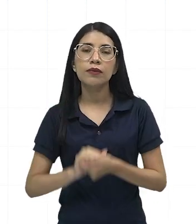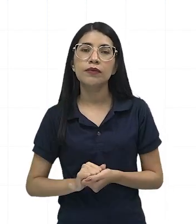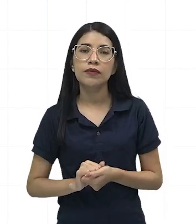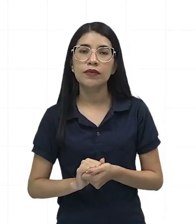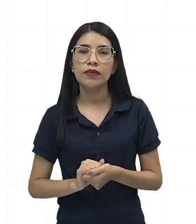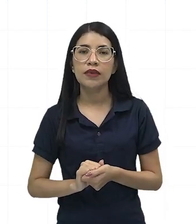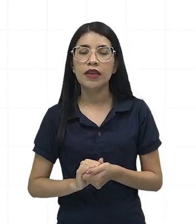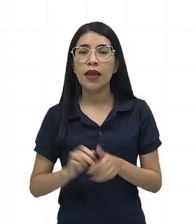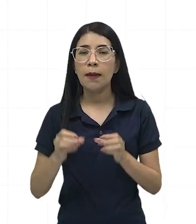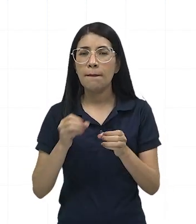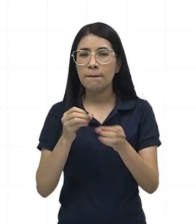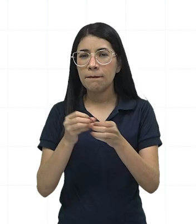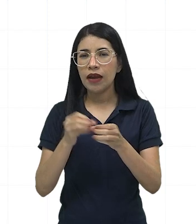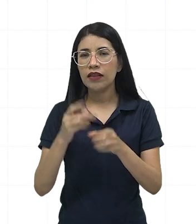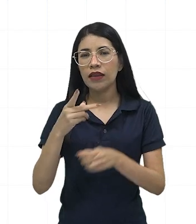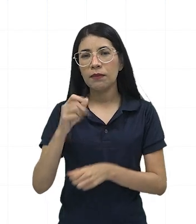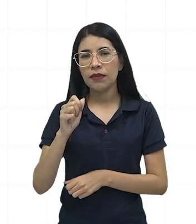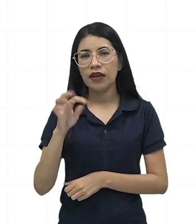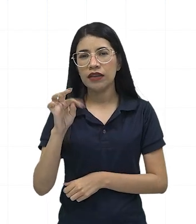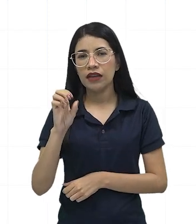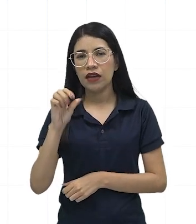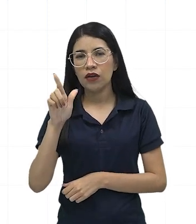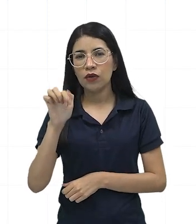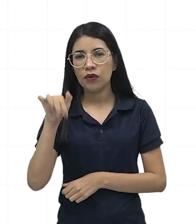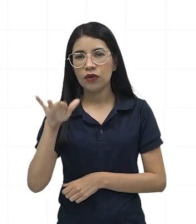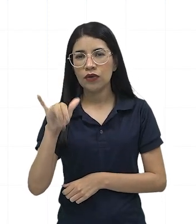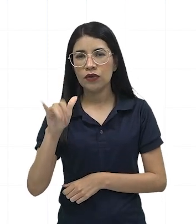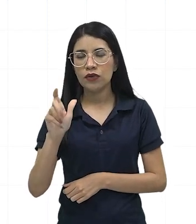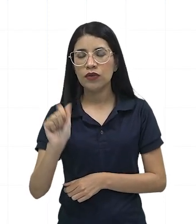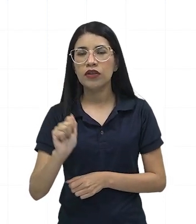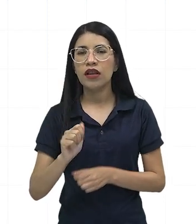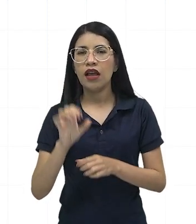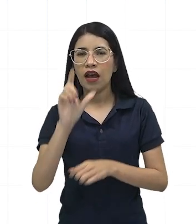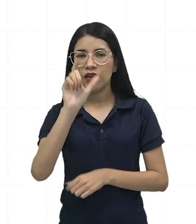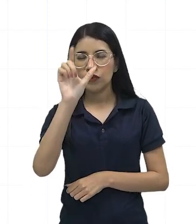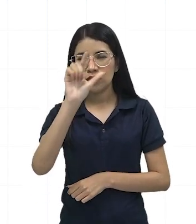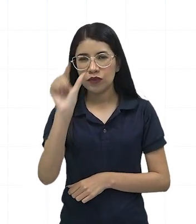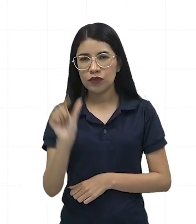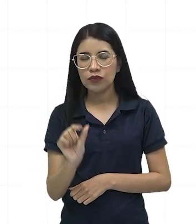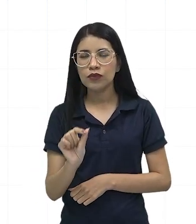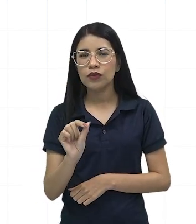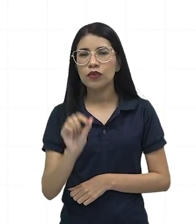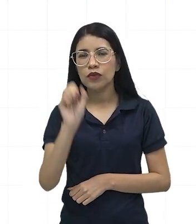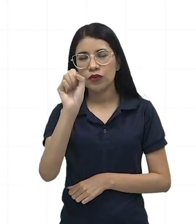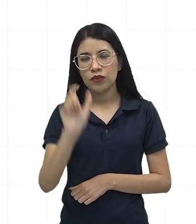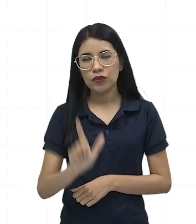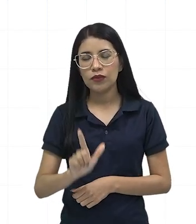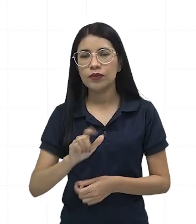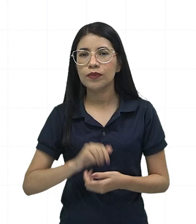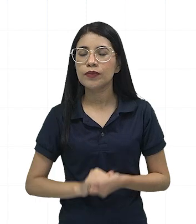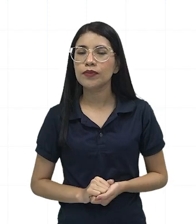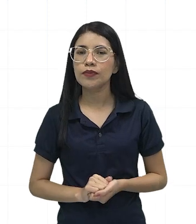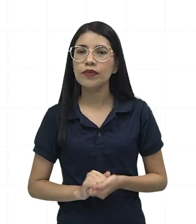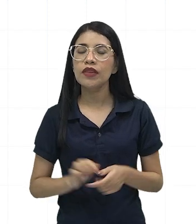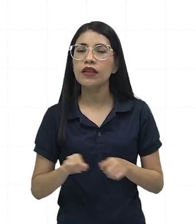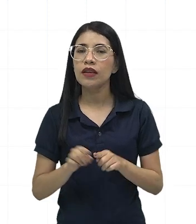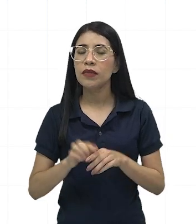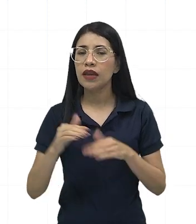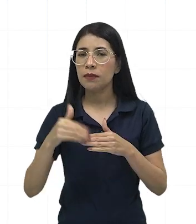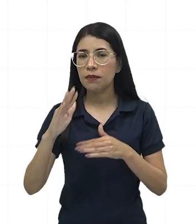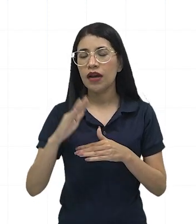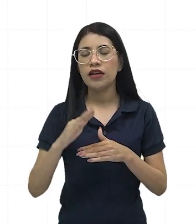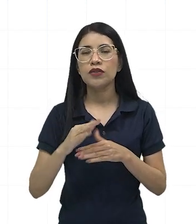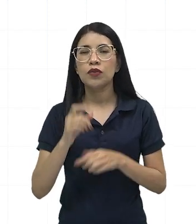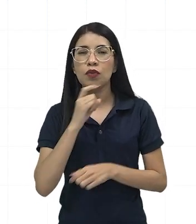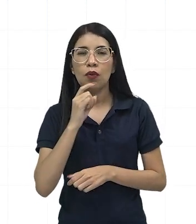à Patagônia, ou seja, no extremo sul da América do Sul, certo? Atua mais no inverno,